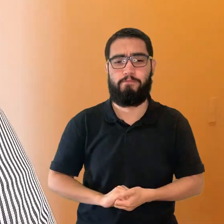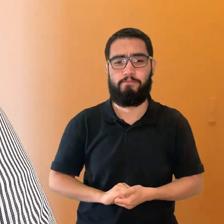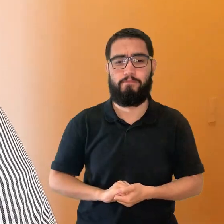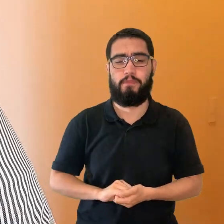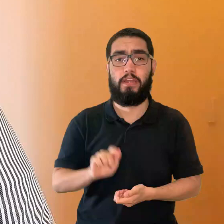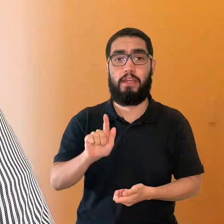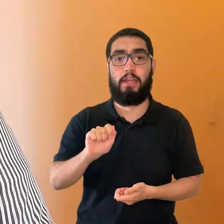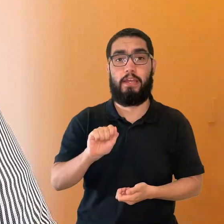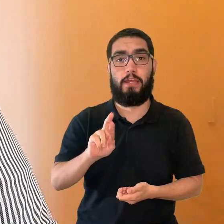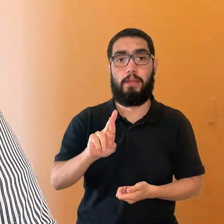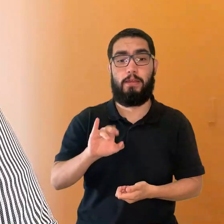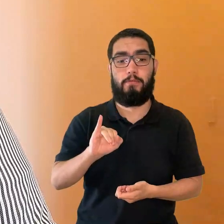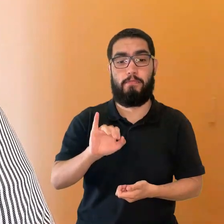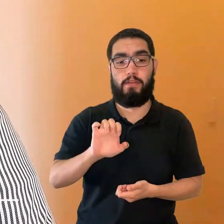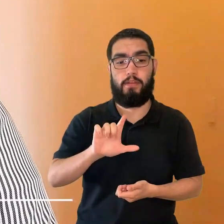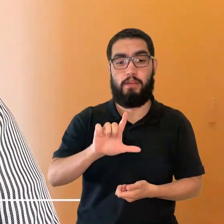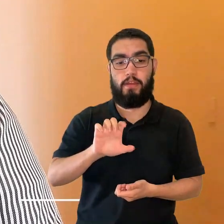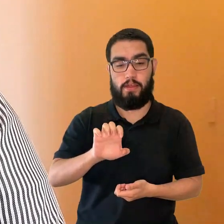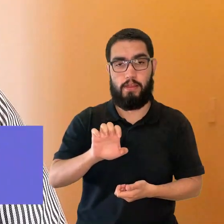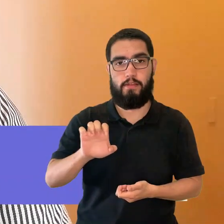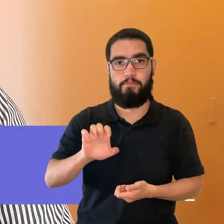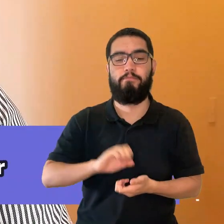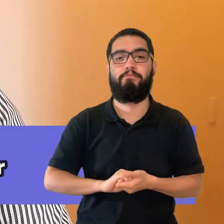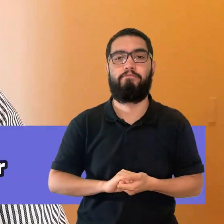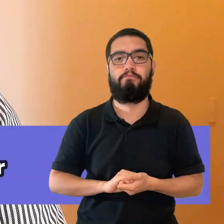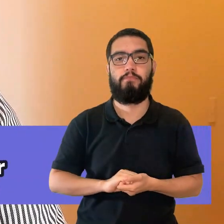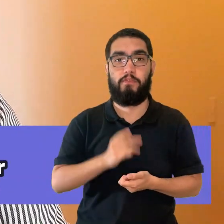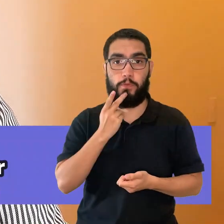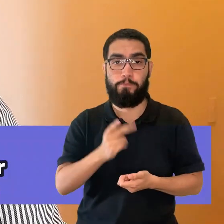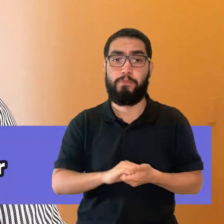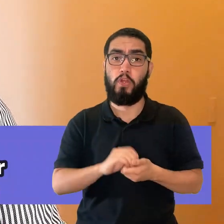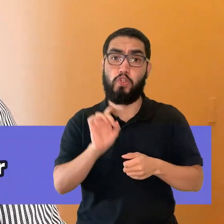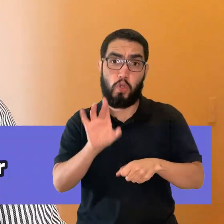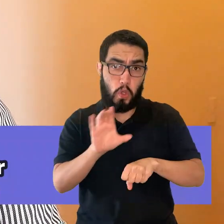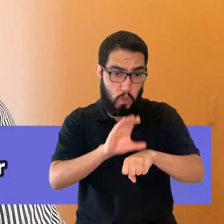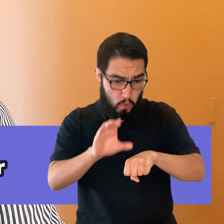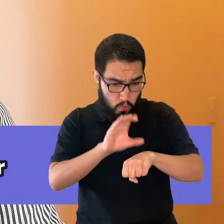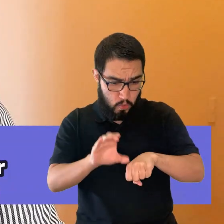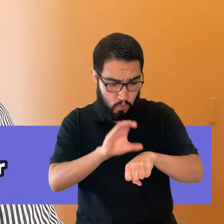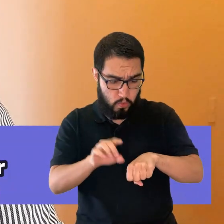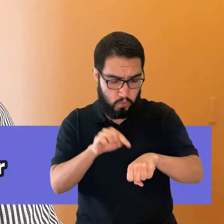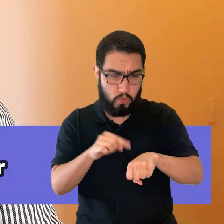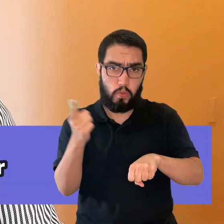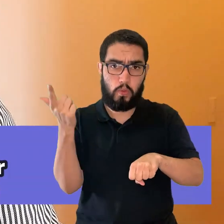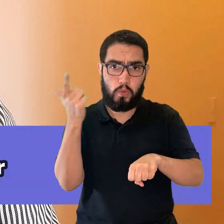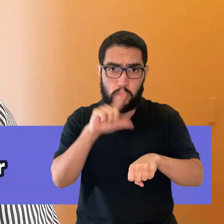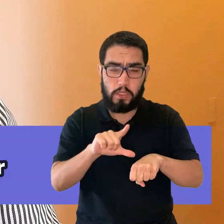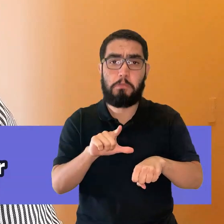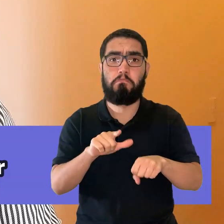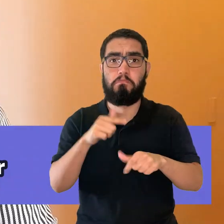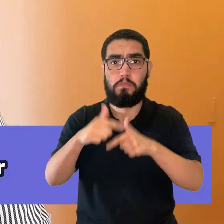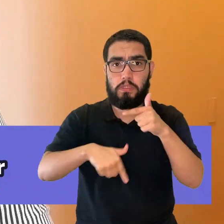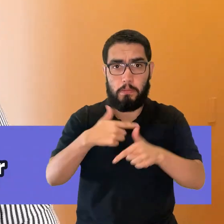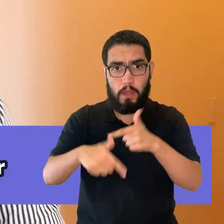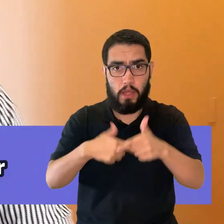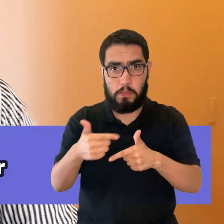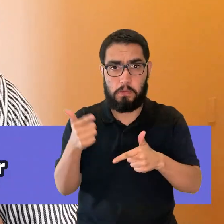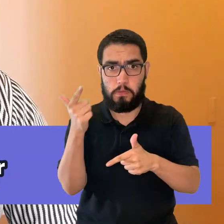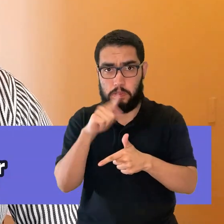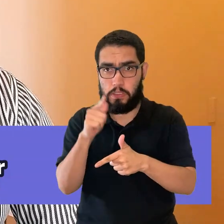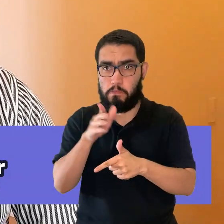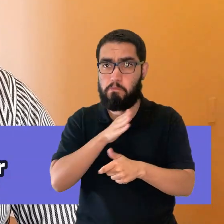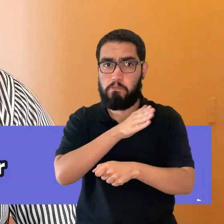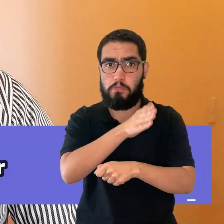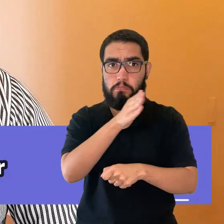bom? Gabriele Policarpo, ela diz assim: somente com cursos é possível encontrar oportunidades no mercado